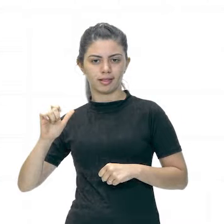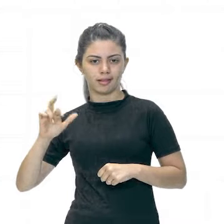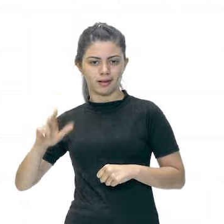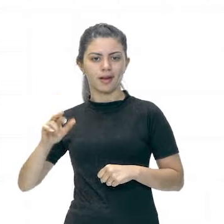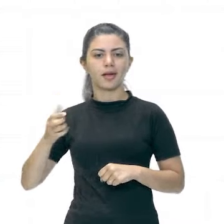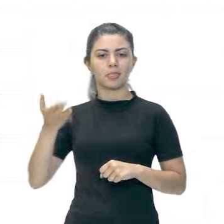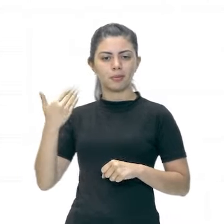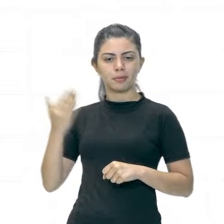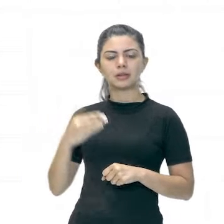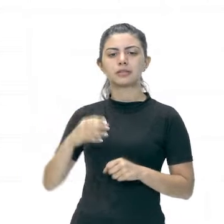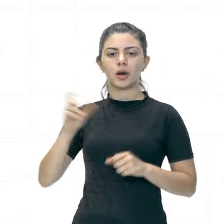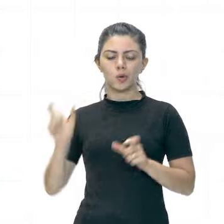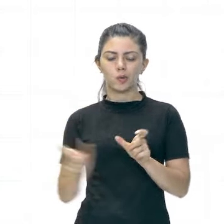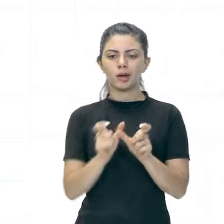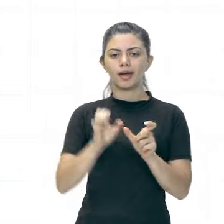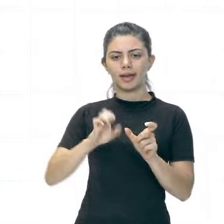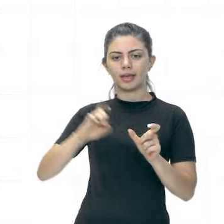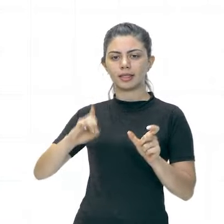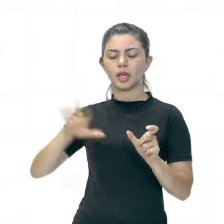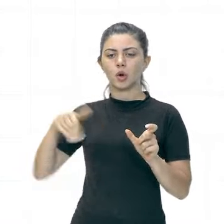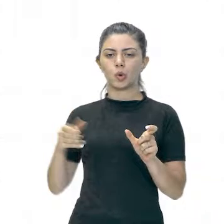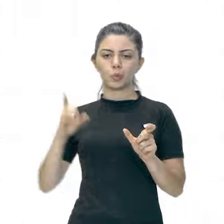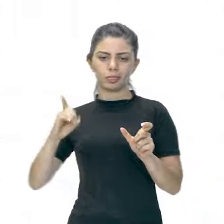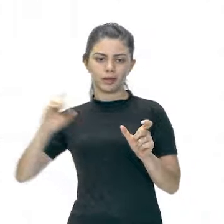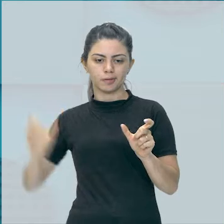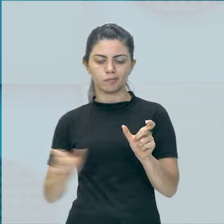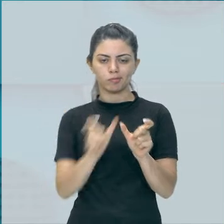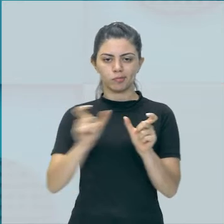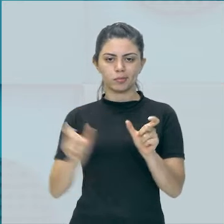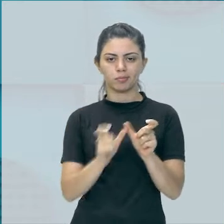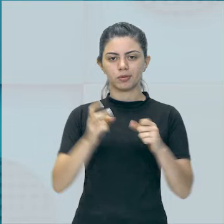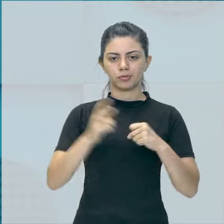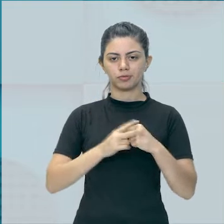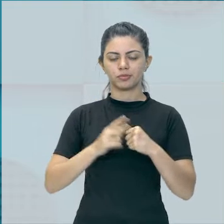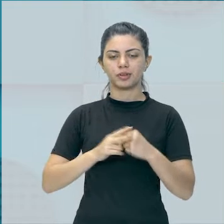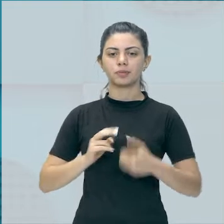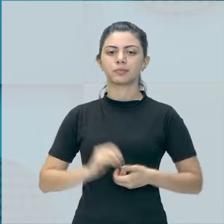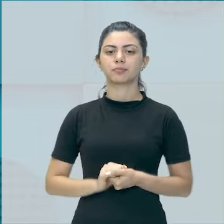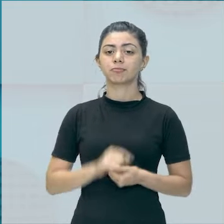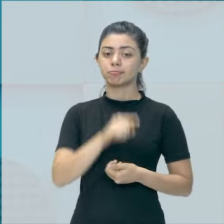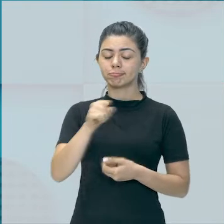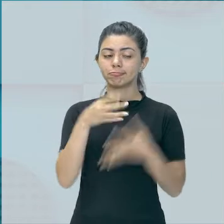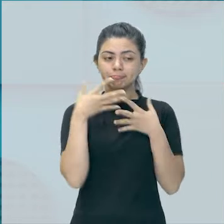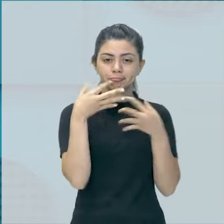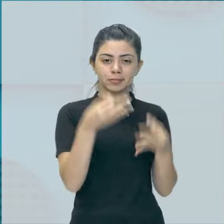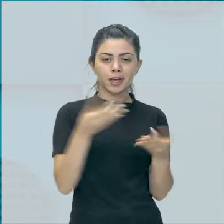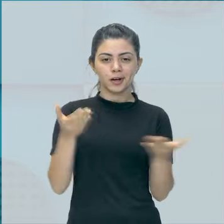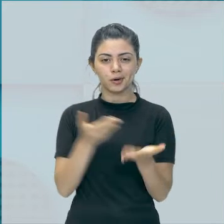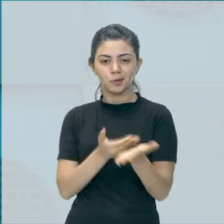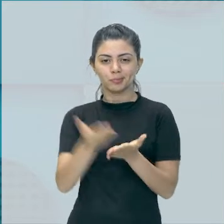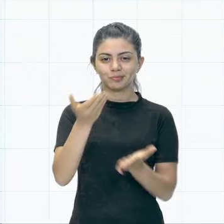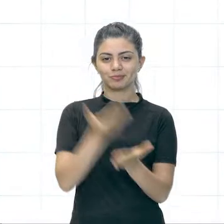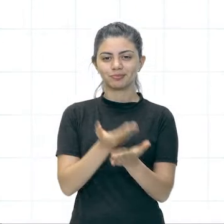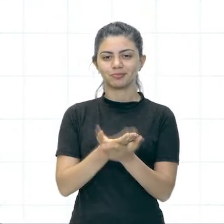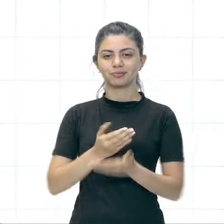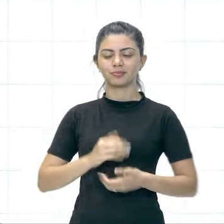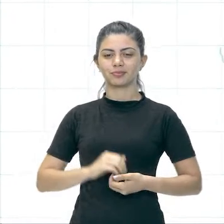de ED ou D nos verbos regulares. Então, fiquem bastante atentos, nós vamos começar a nossa